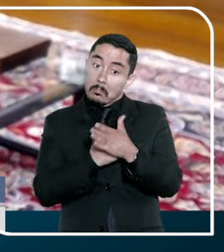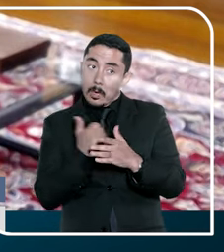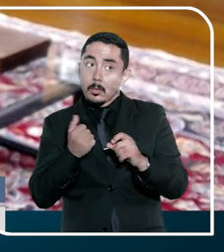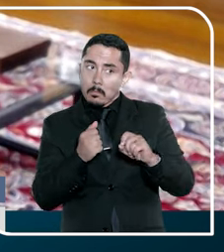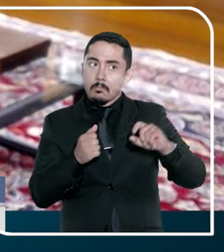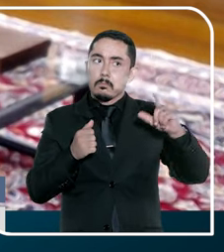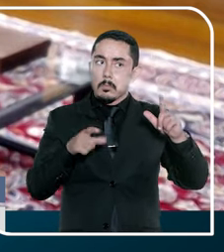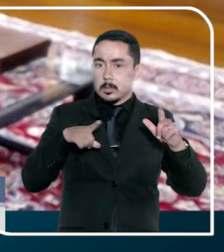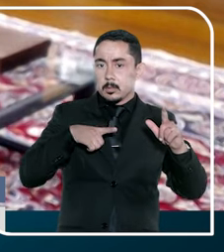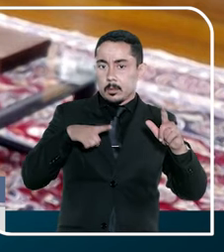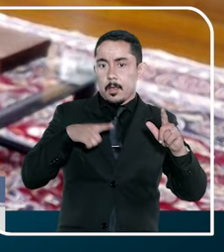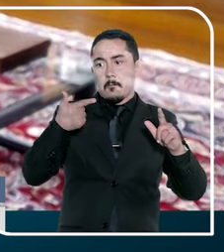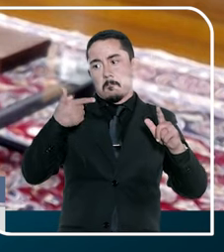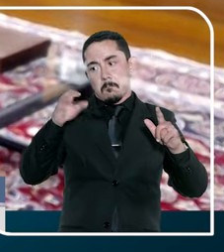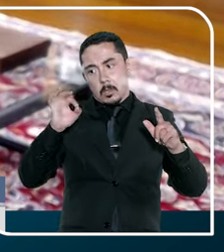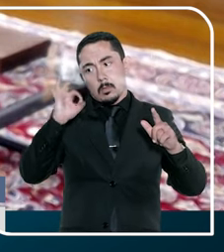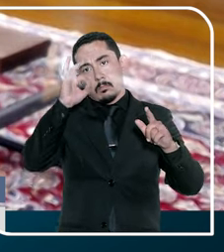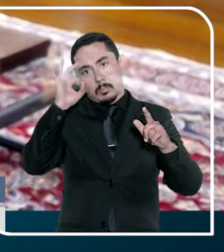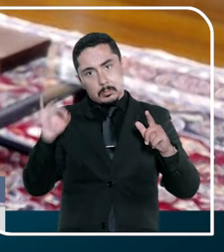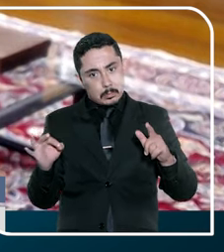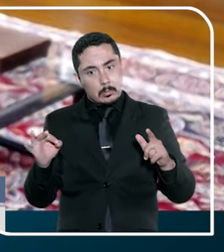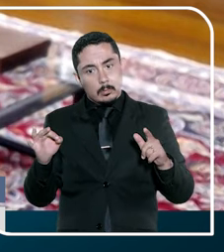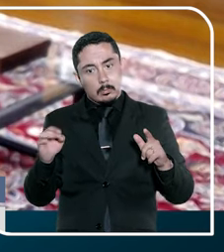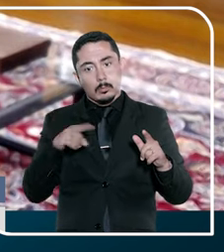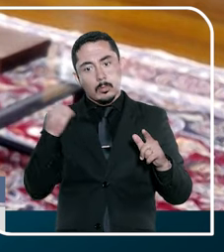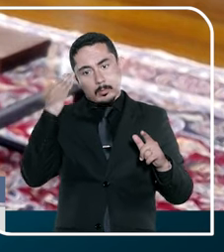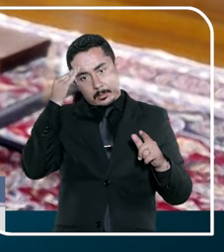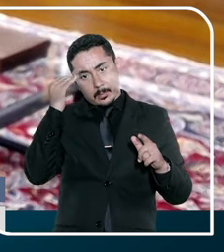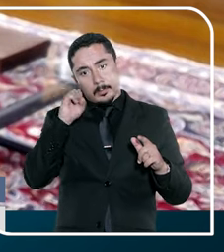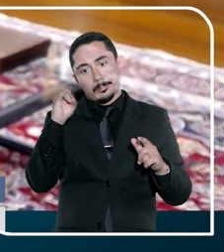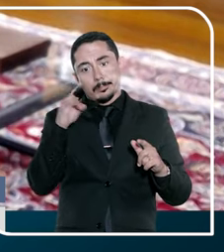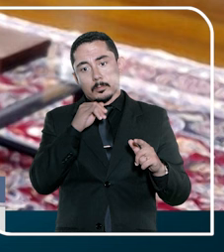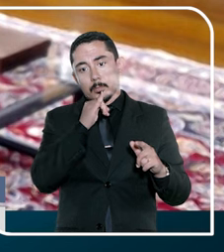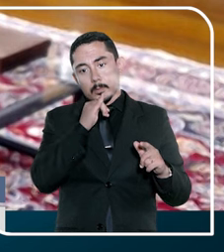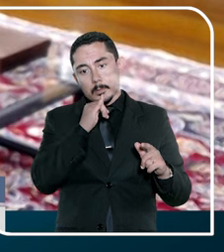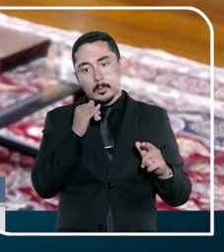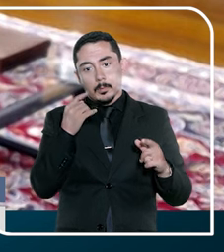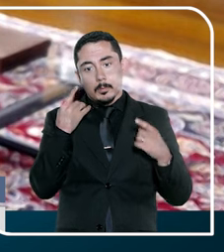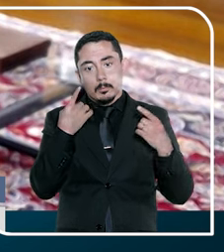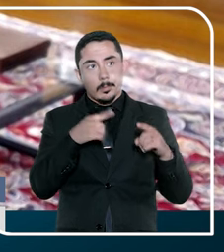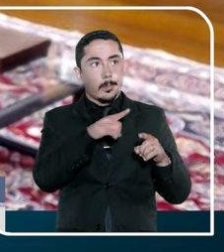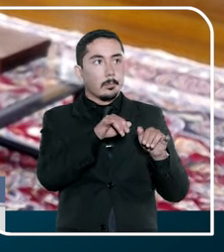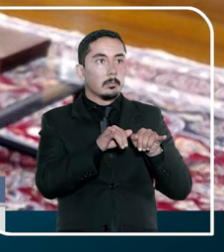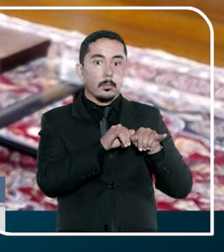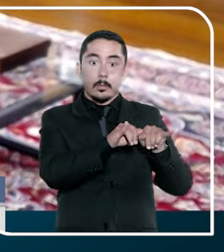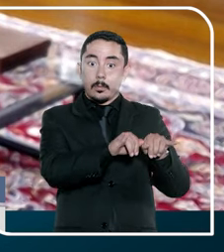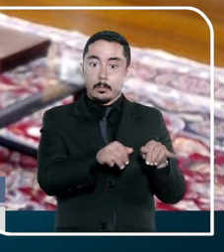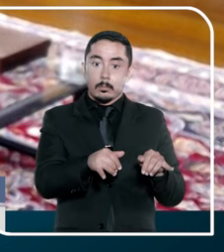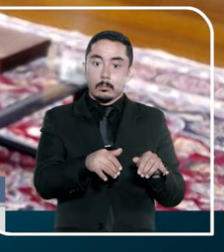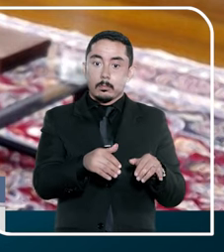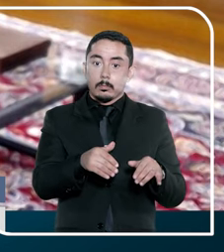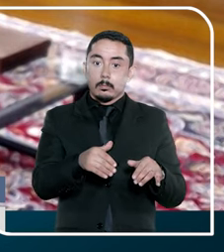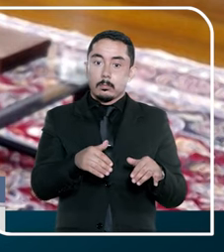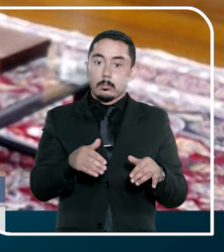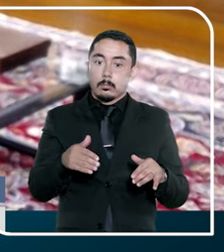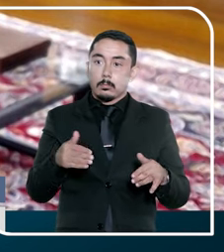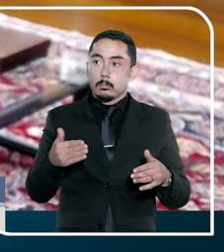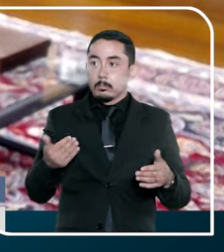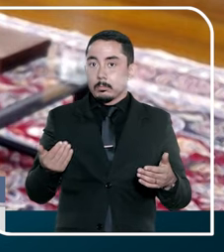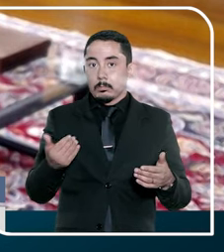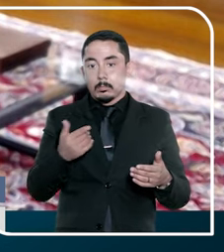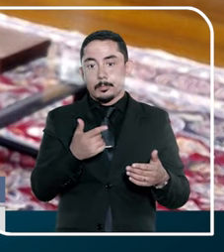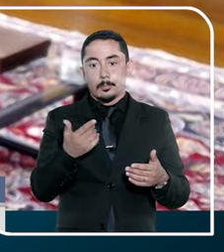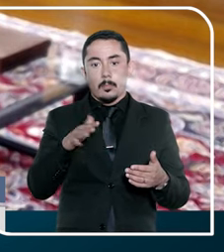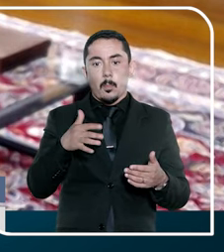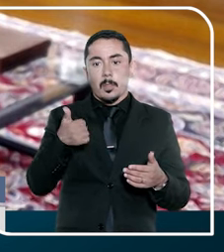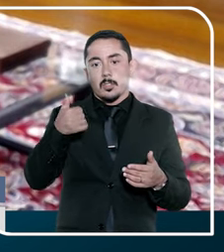20% entendendo que por exemplo se for uma lesão num Supermercado correspondente a 19%